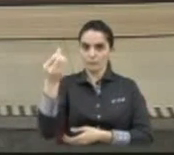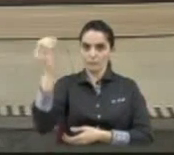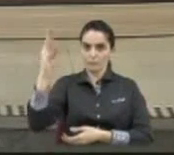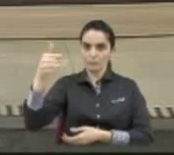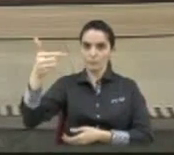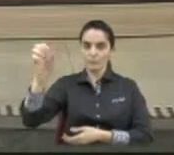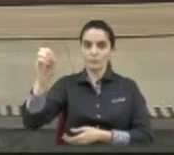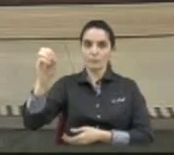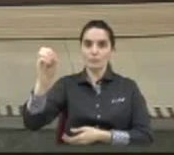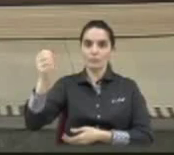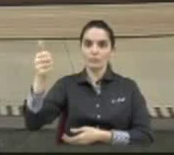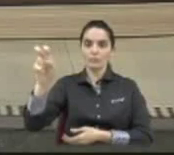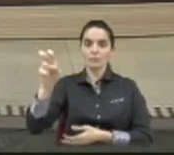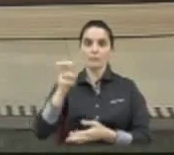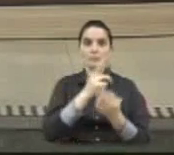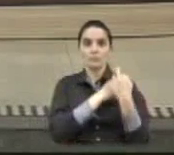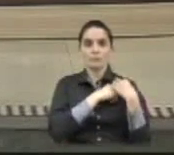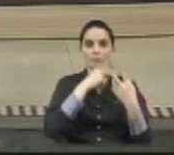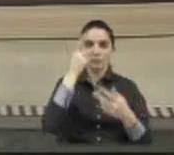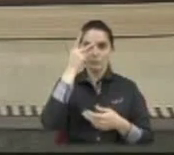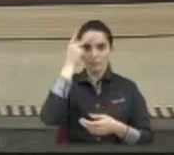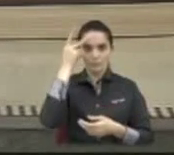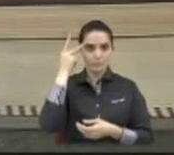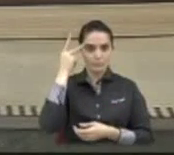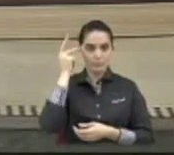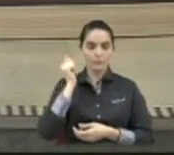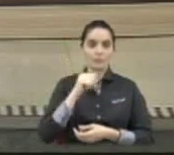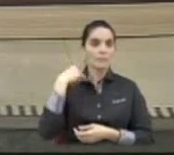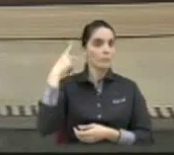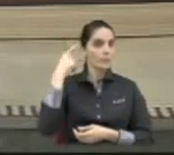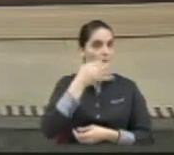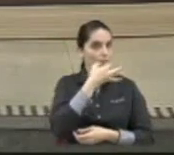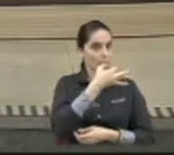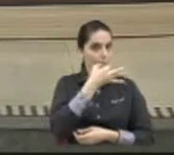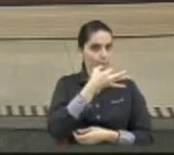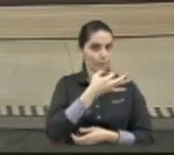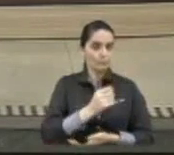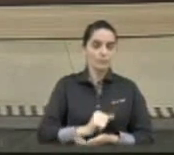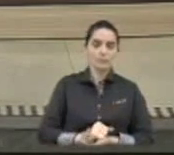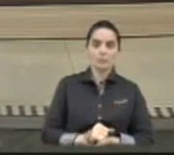4.986/2015, de autoria do senhor prefeito municipal. Algum vereador deseja discutir?